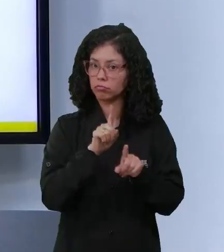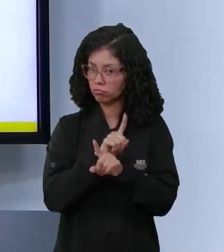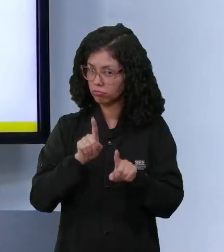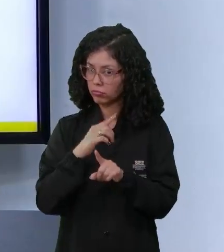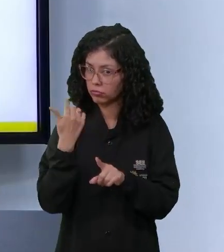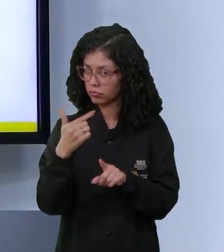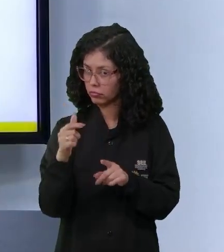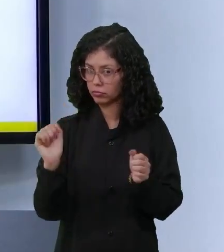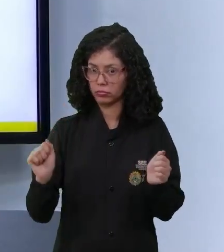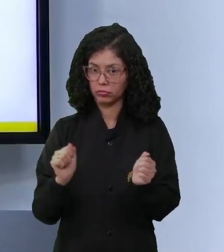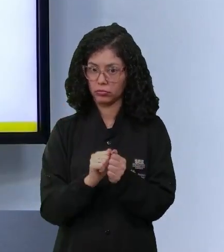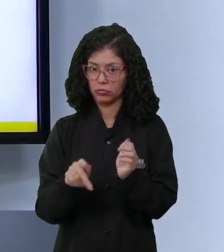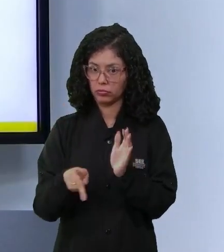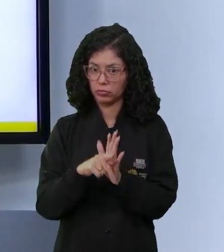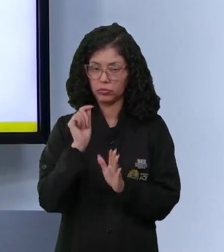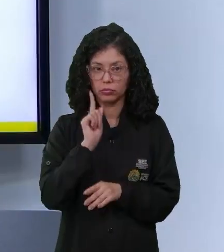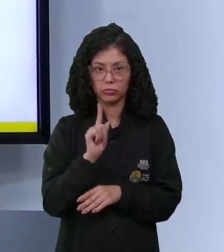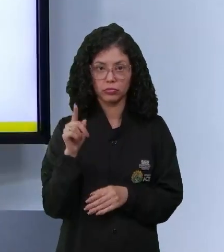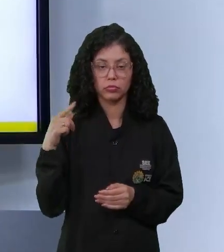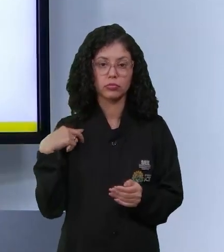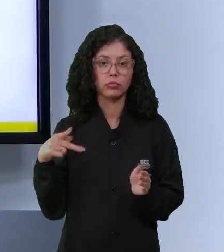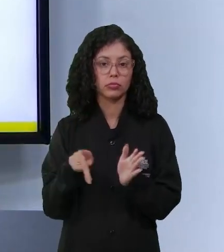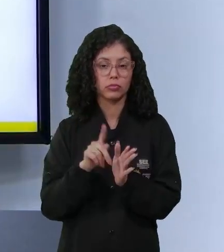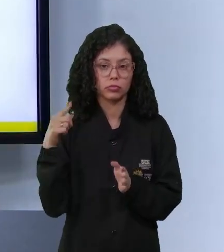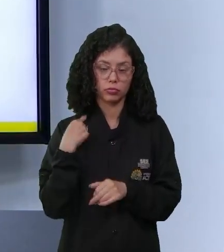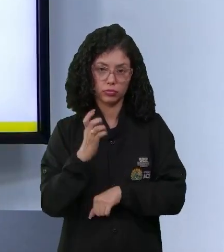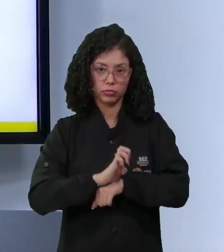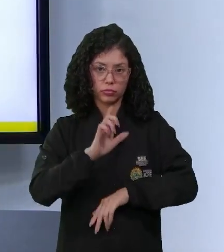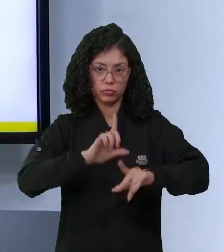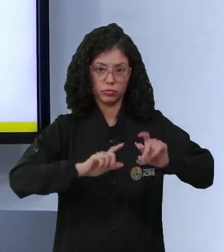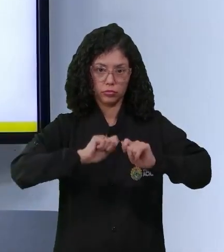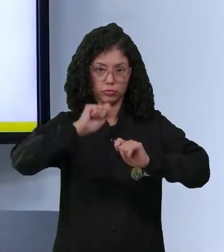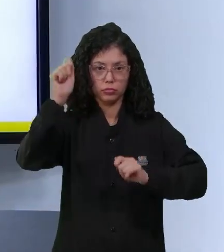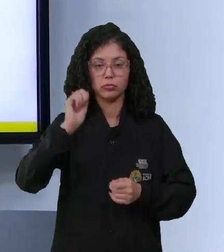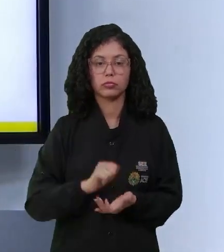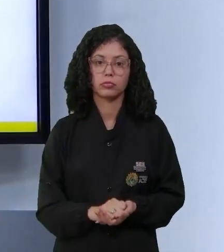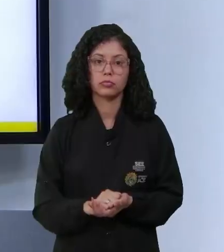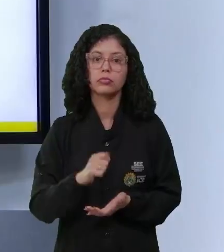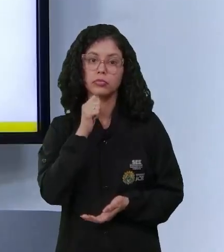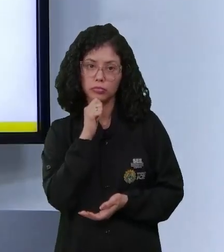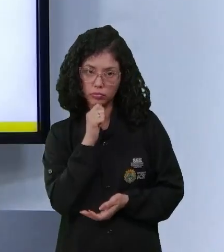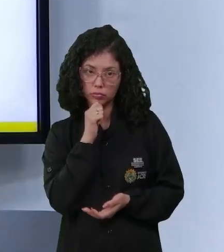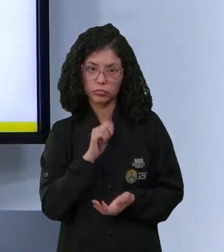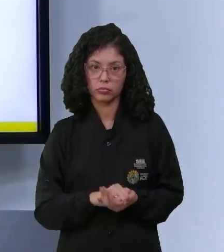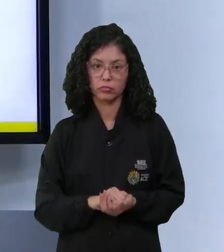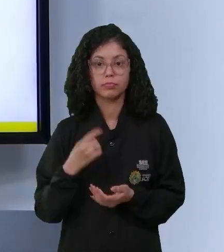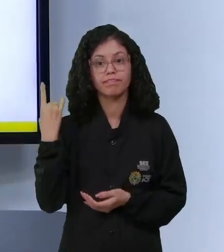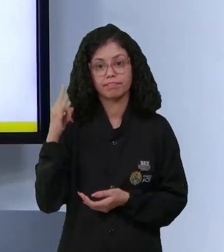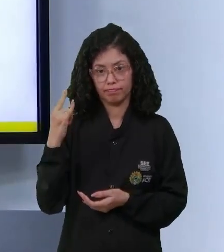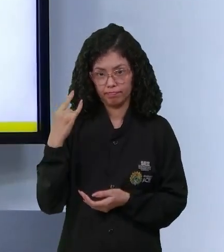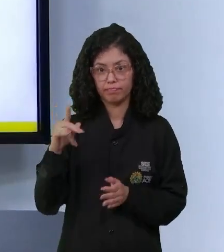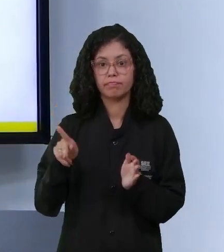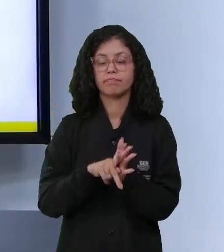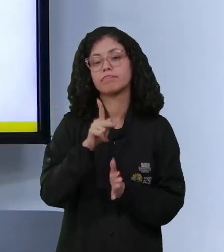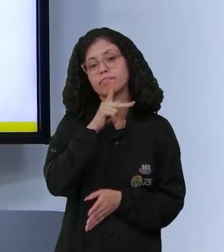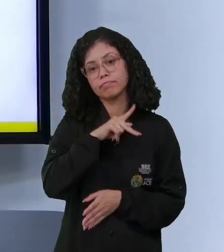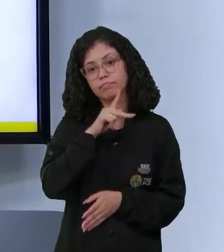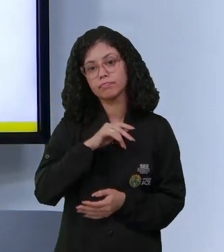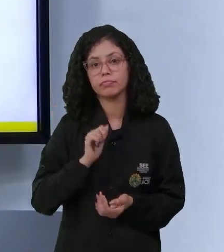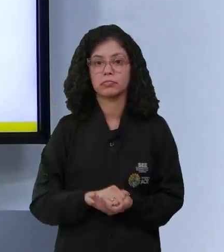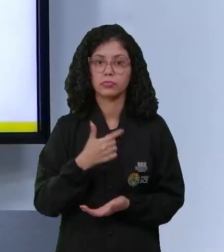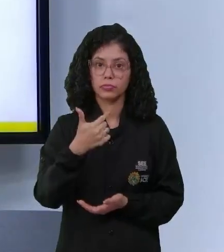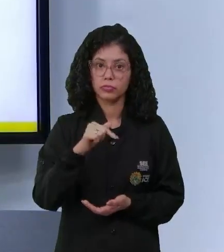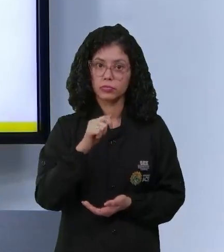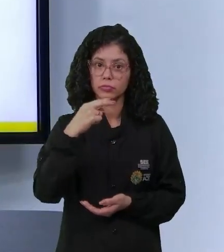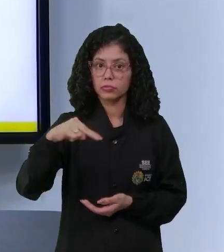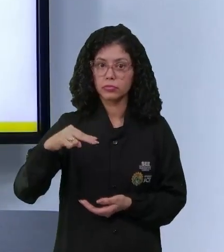não estavam todas definidas. O nosso próprio estado, o estado do Acre, ele pertencia ainda à Bolívia e ao Peru. No dia